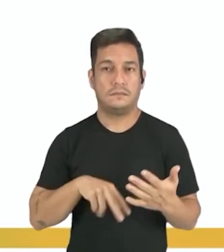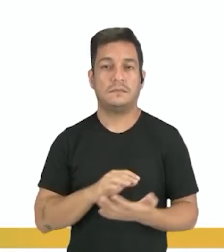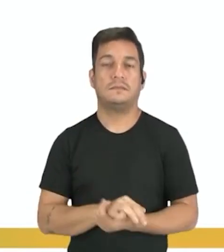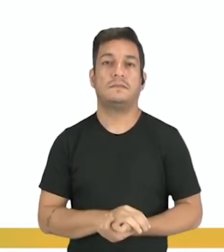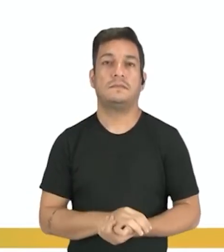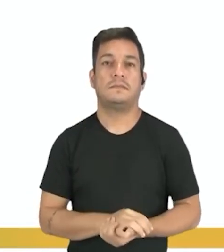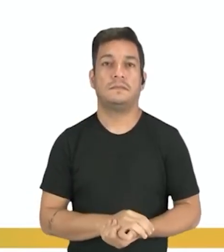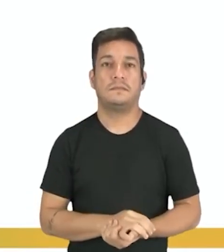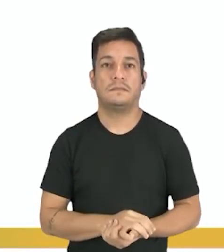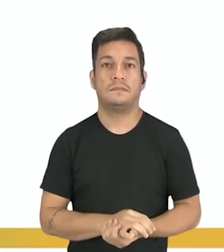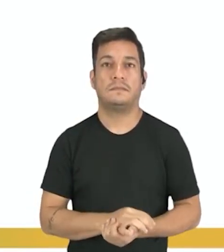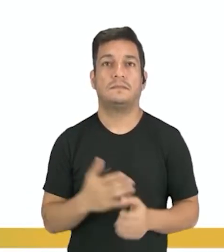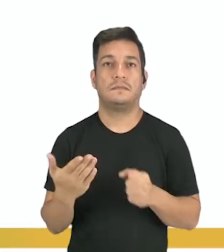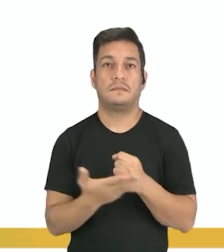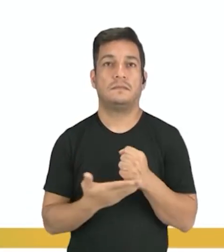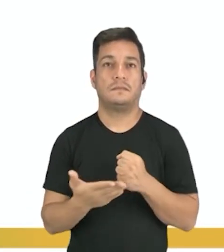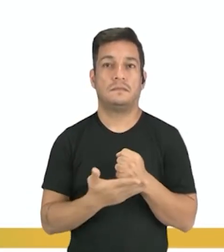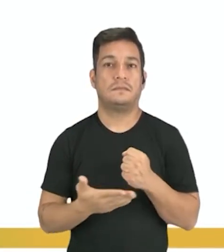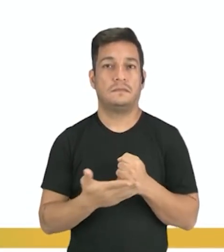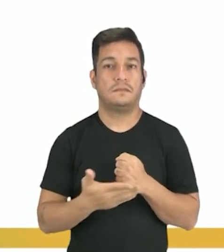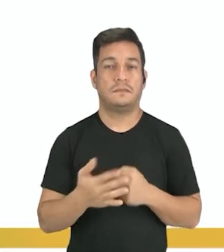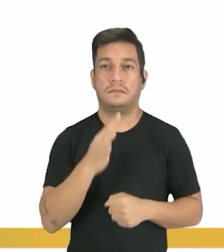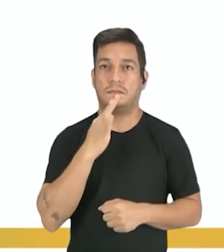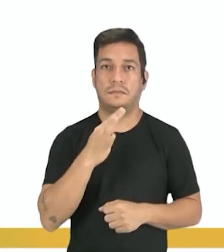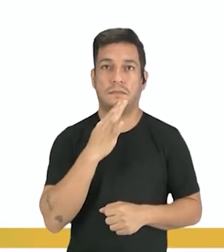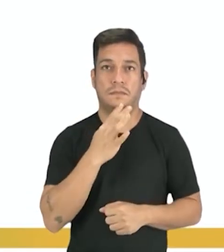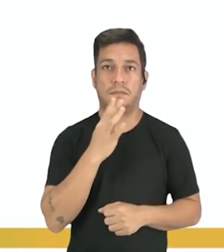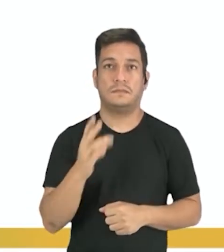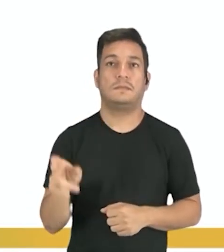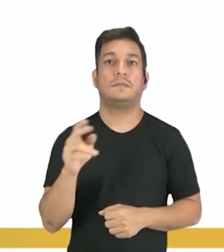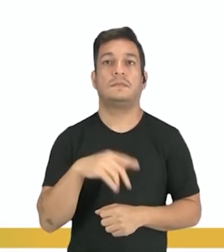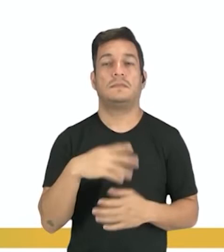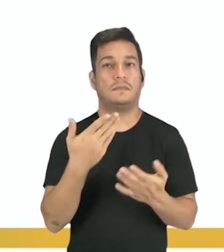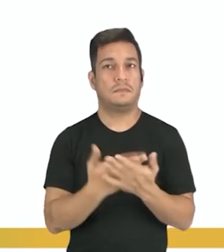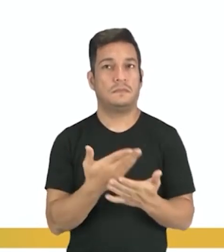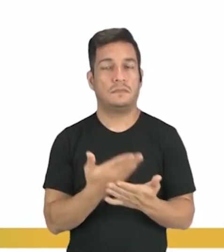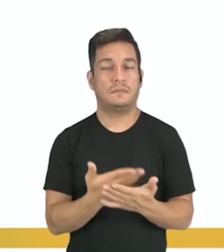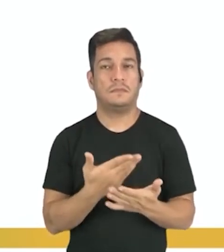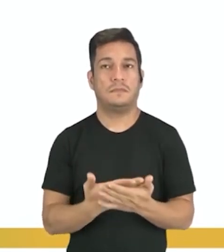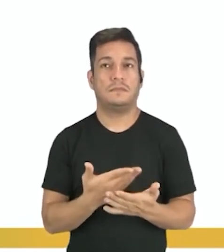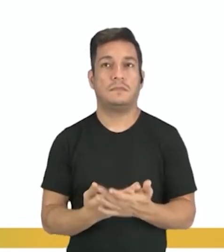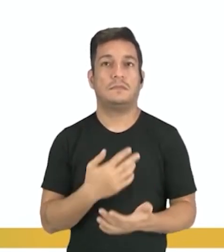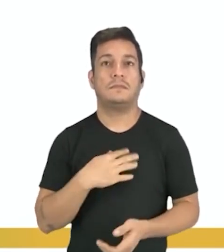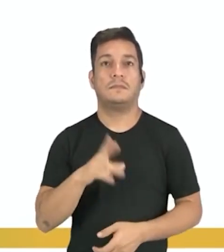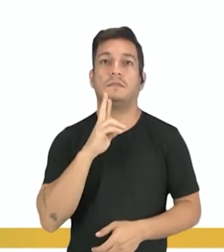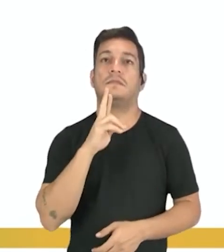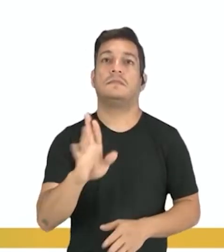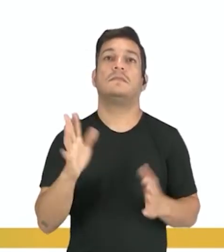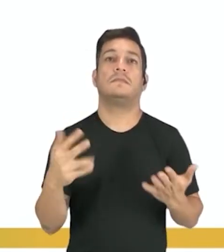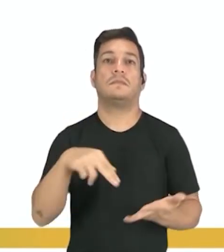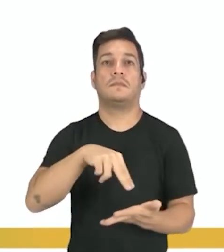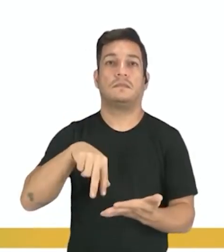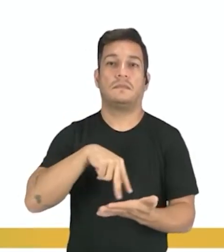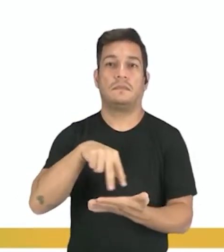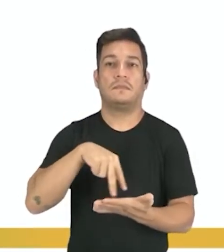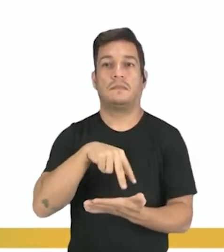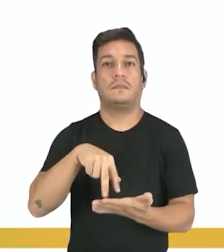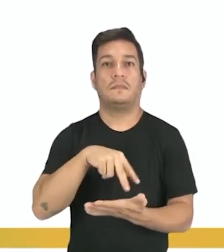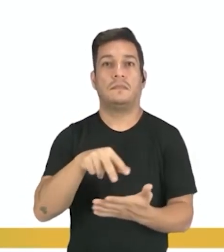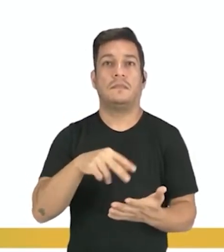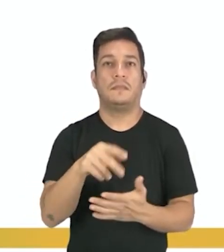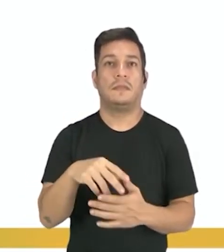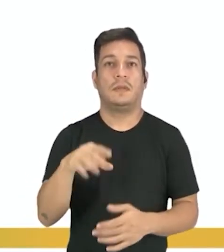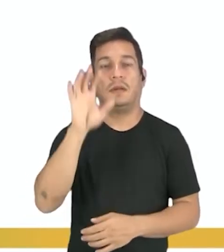lida vamos usar primeira Com base no seu conhecimento e não e não que acabamos de estudar responda